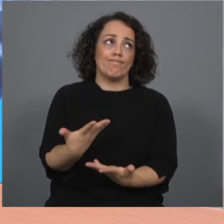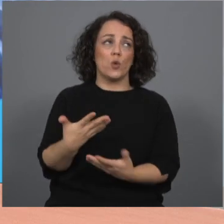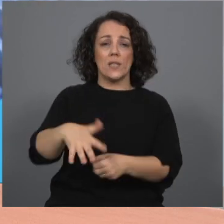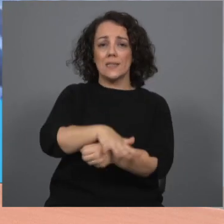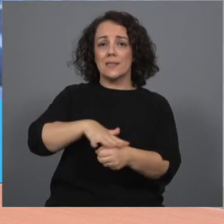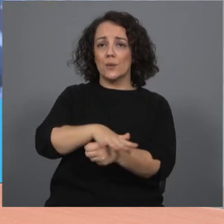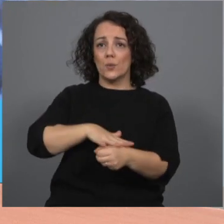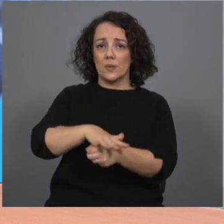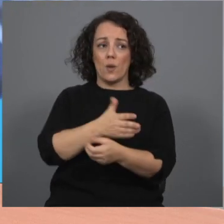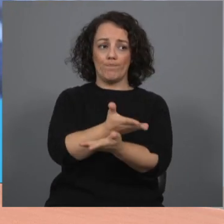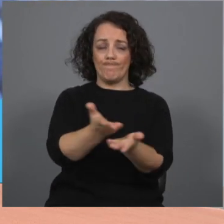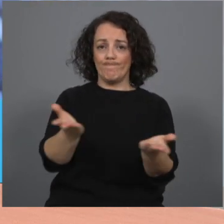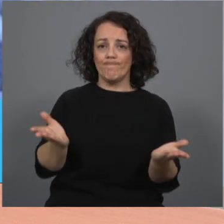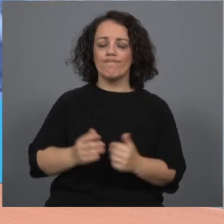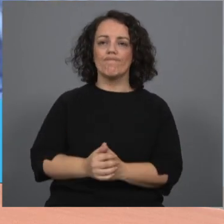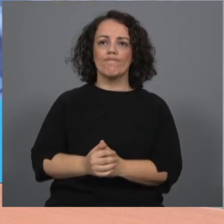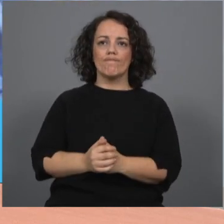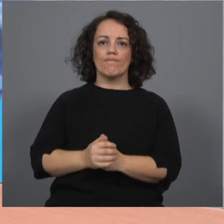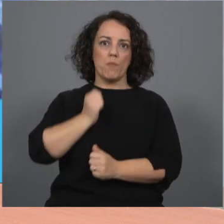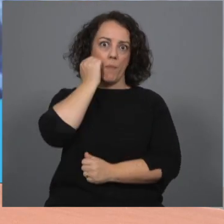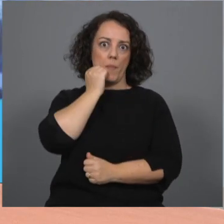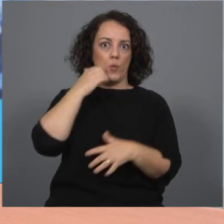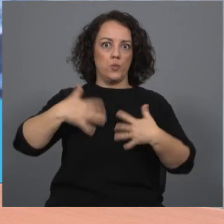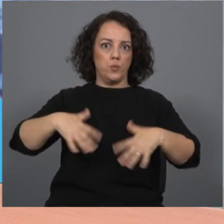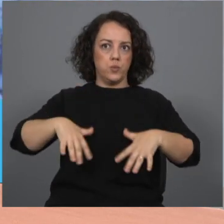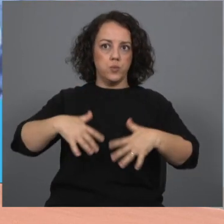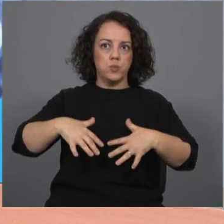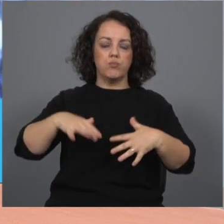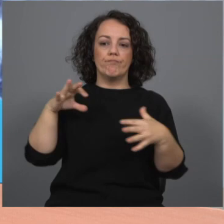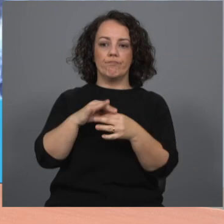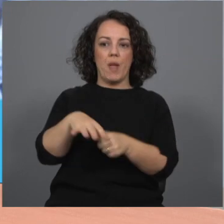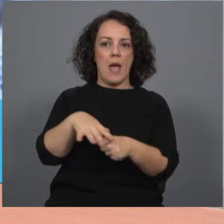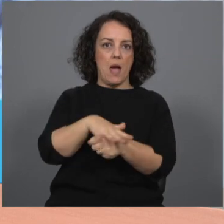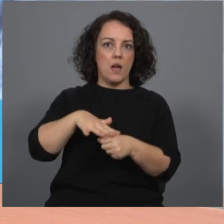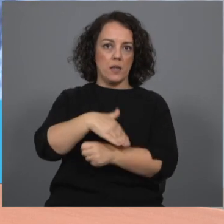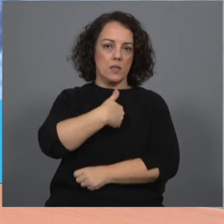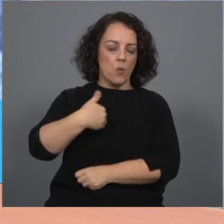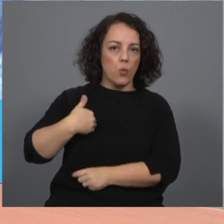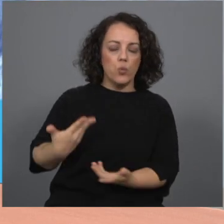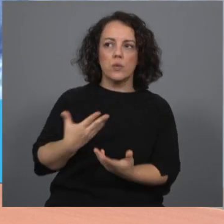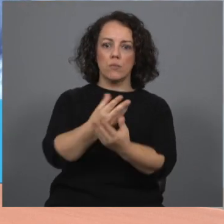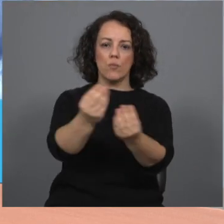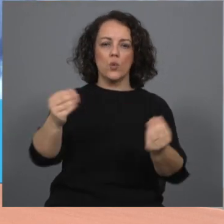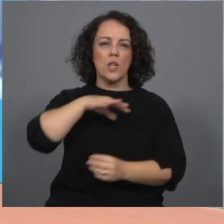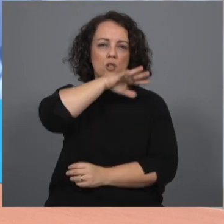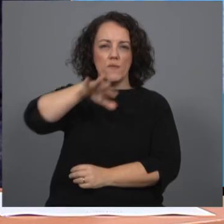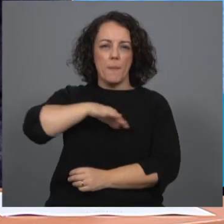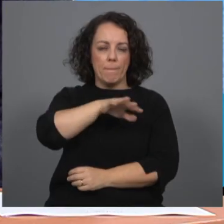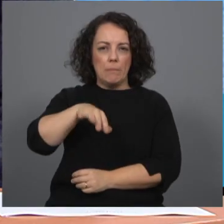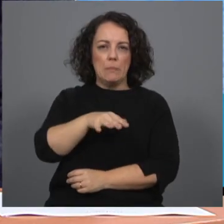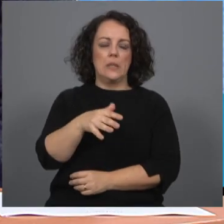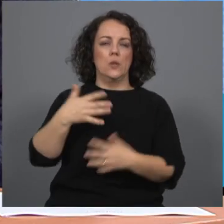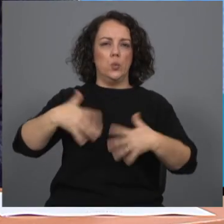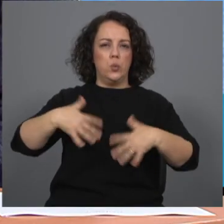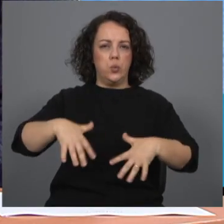vive, situação dramática no ambiente da saúde, no ambiente de muitas famílias por causa